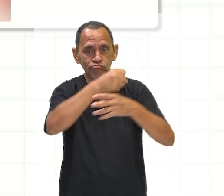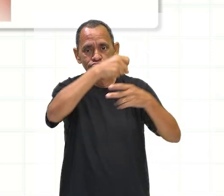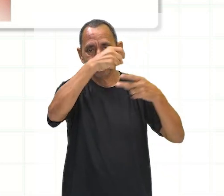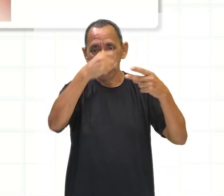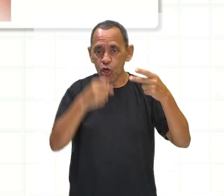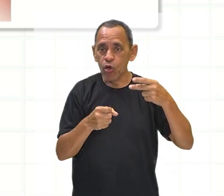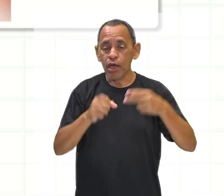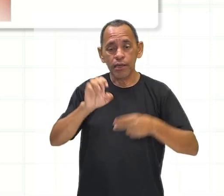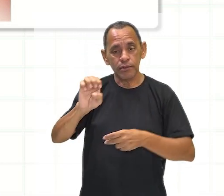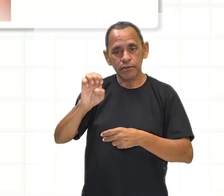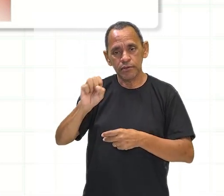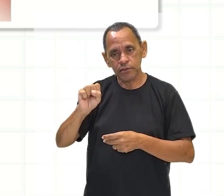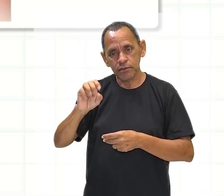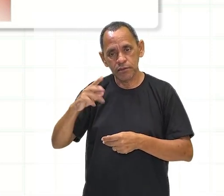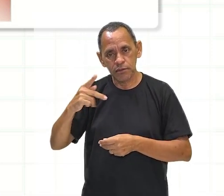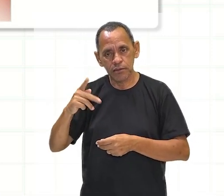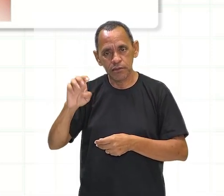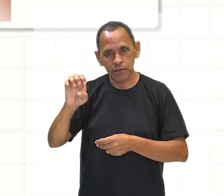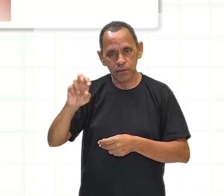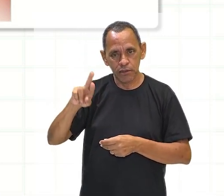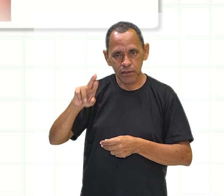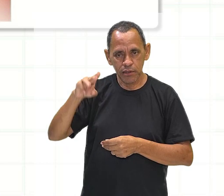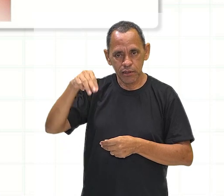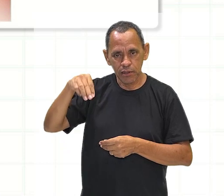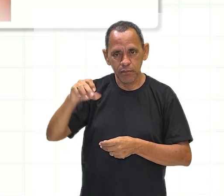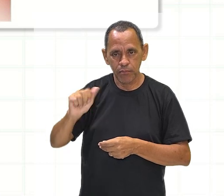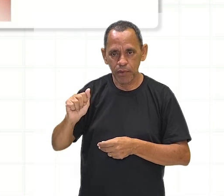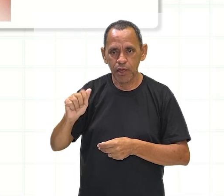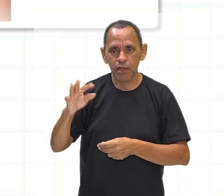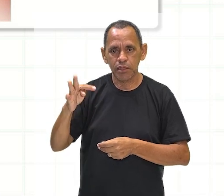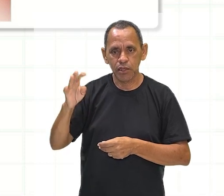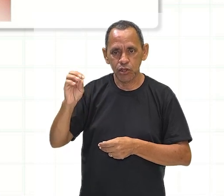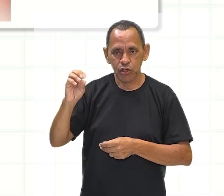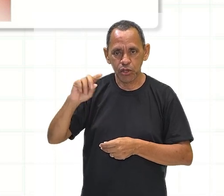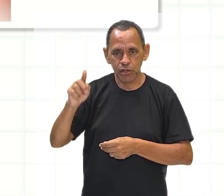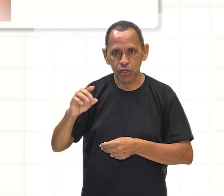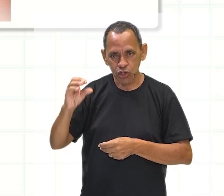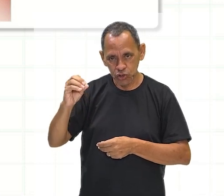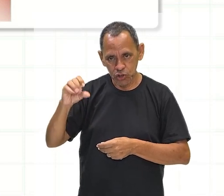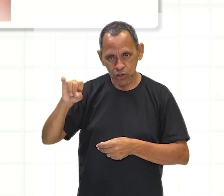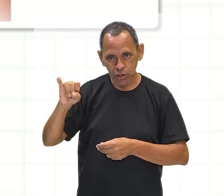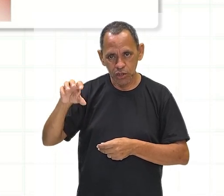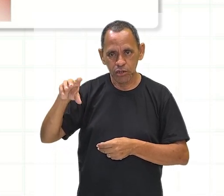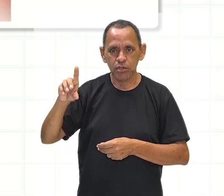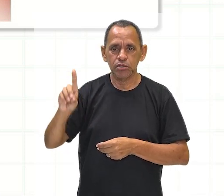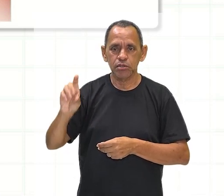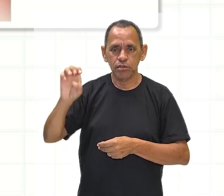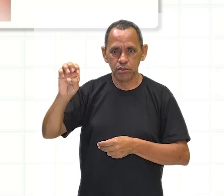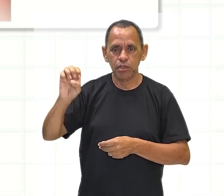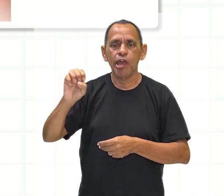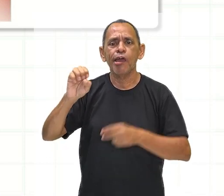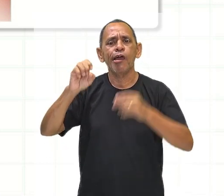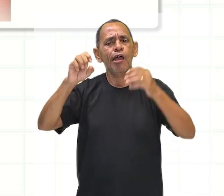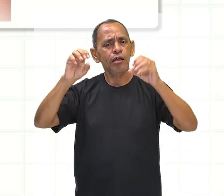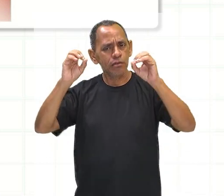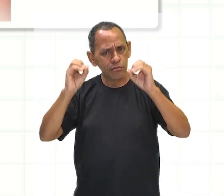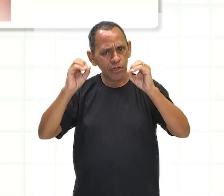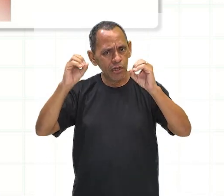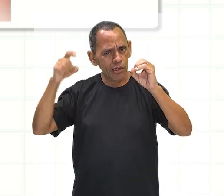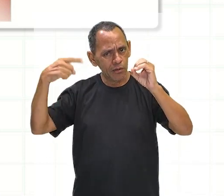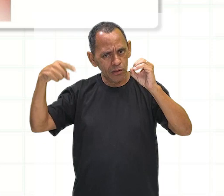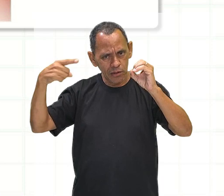vimos, quando eles passam ali dentro do ducto deferente, naquela região onde eles vão receber